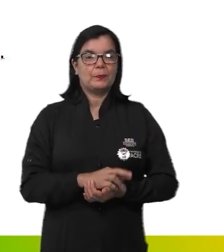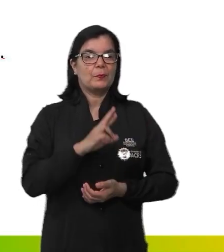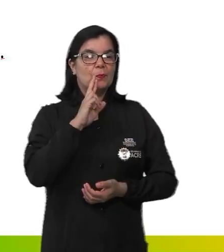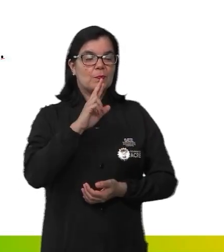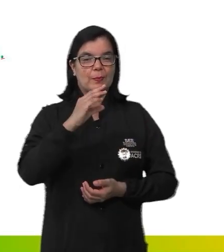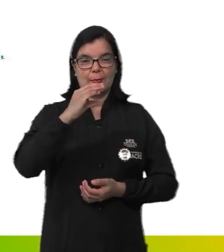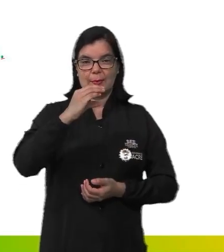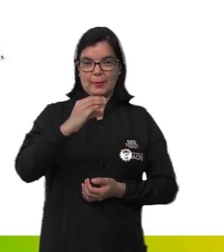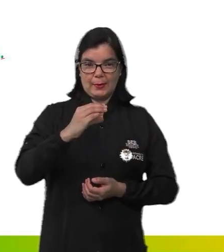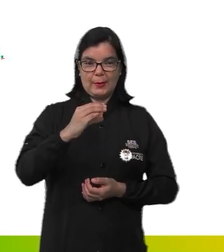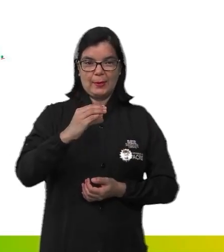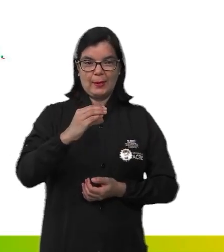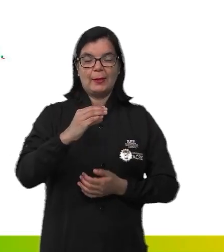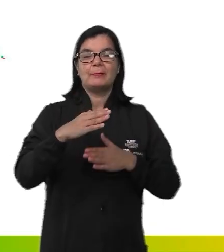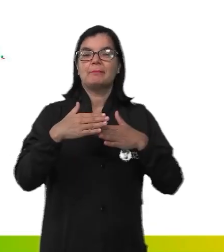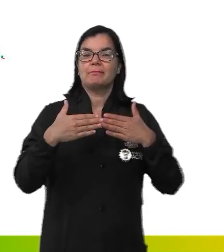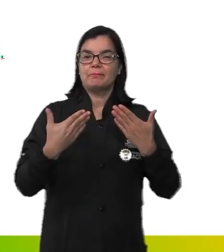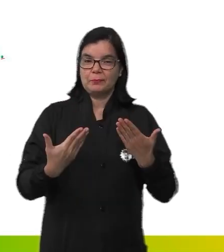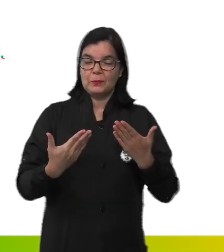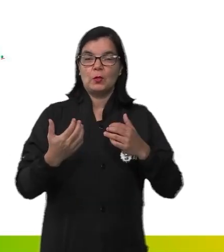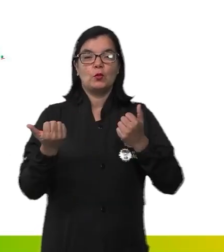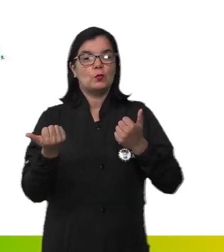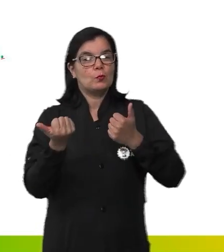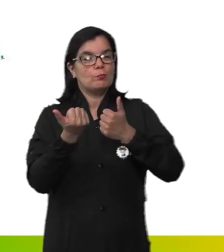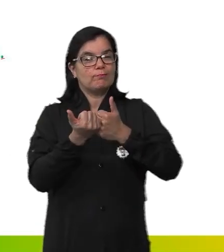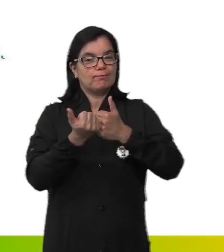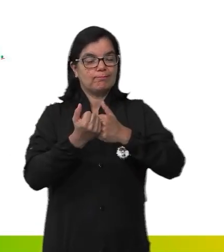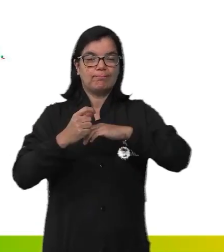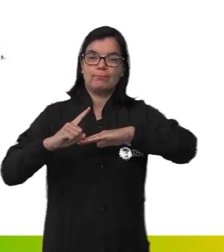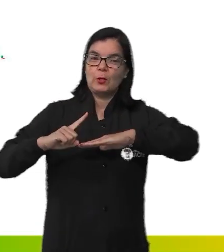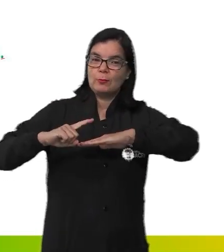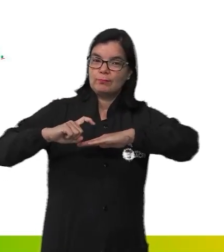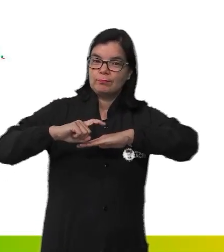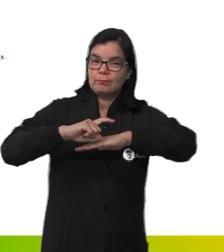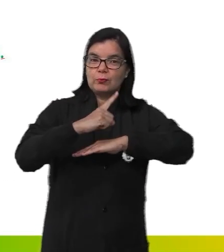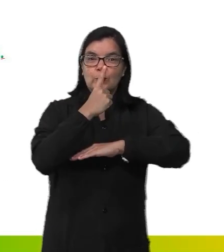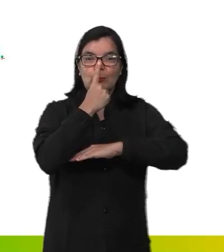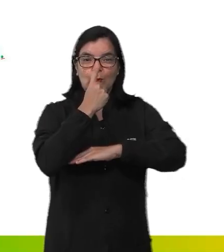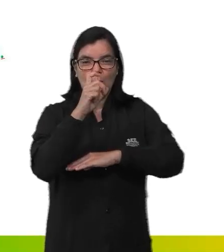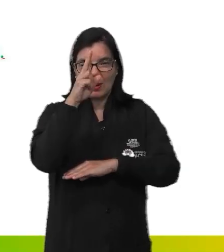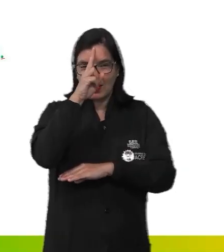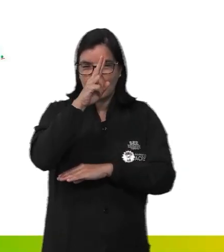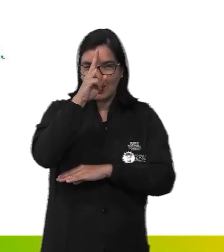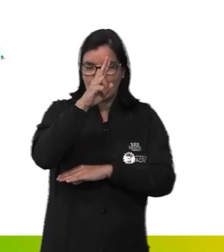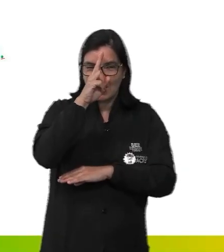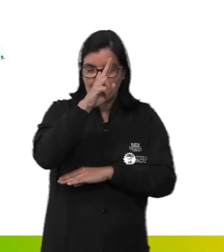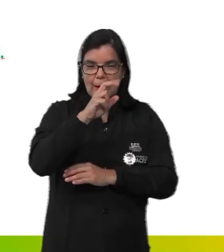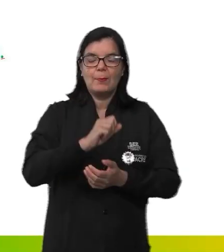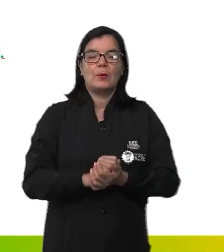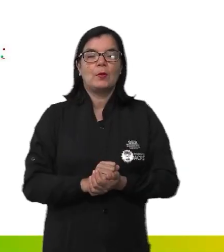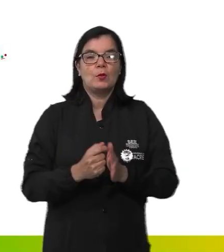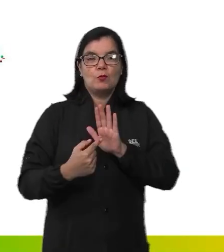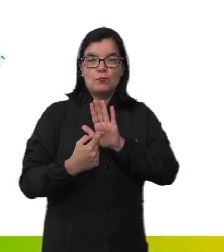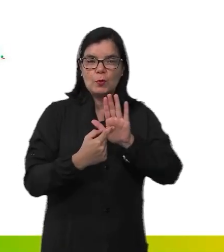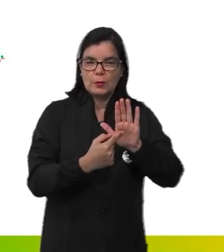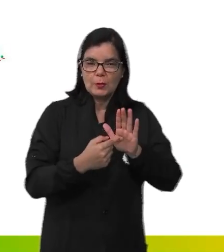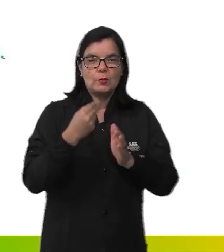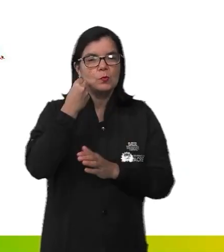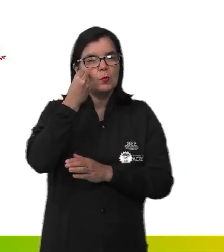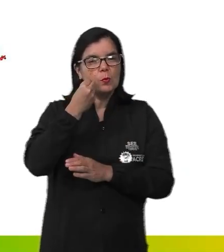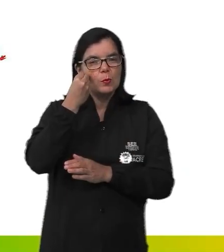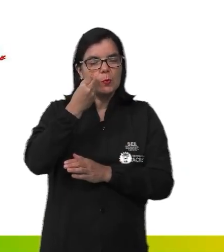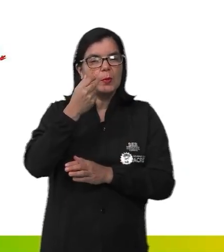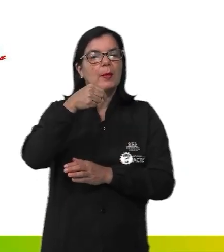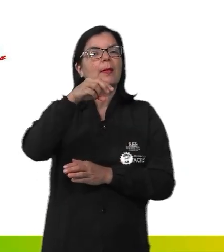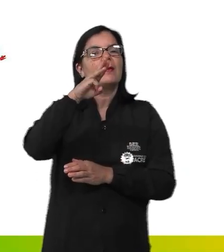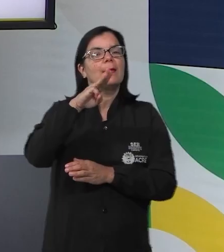é a alternativa C, né, pessoal? Foi substituída pela teoria da biogênese. Lembra que eu falei? Com evidências experimentais. Quem foi que